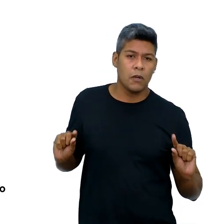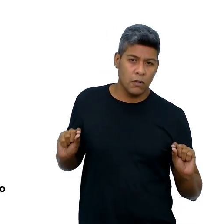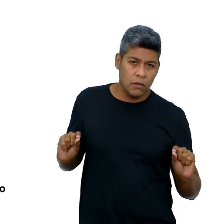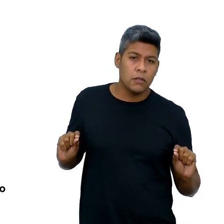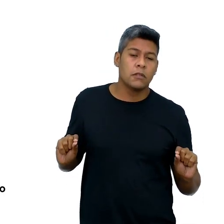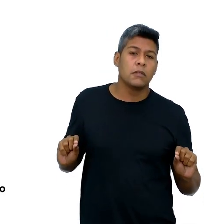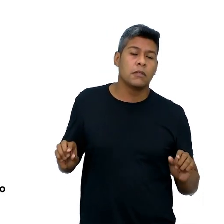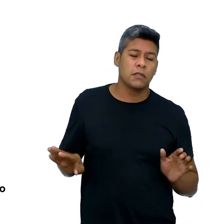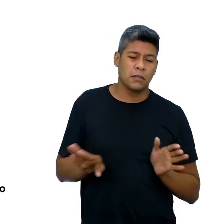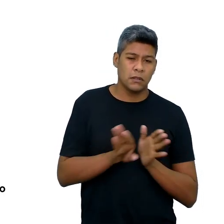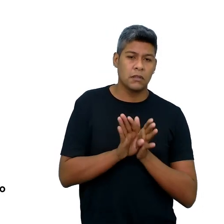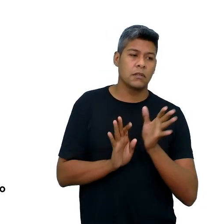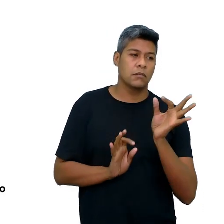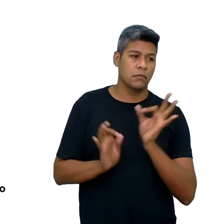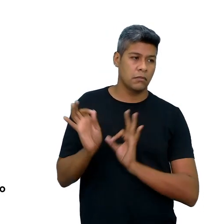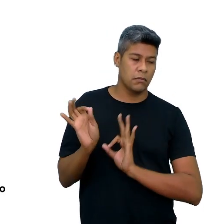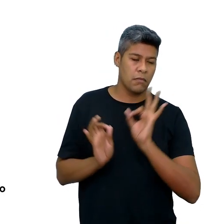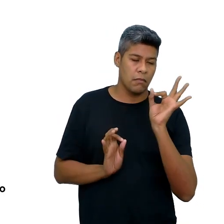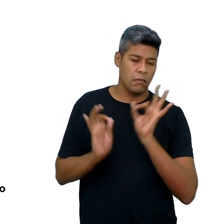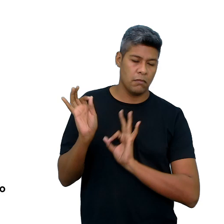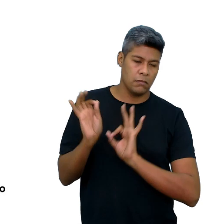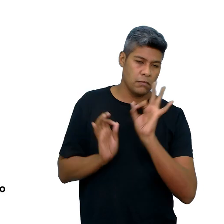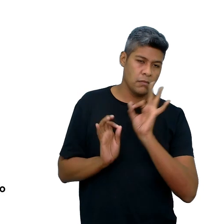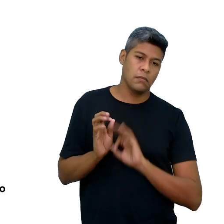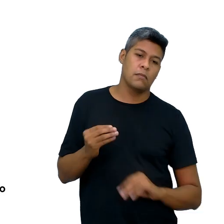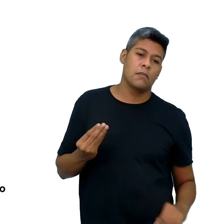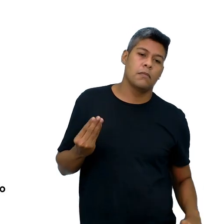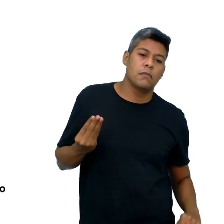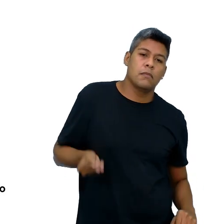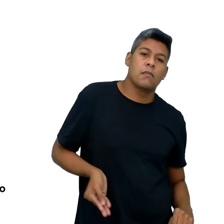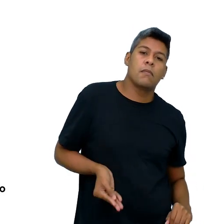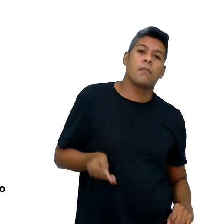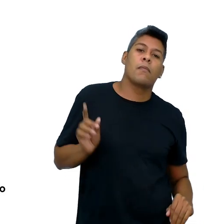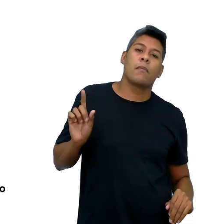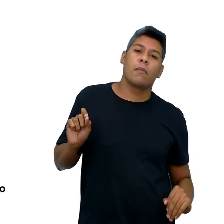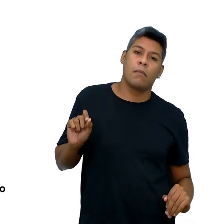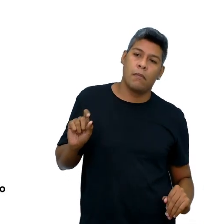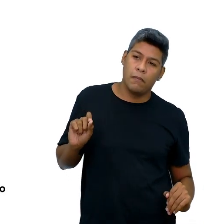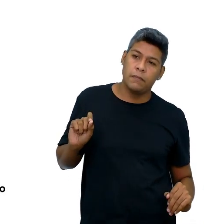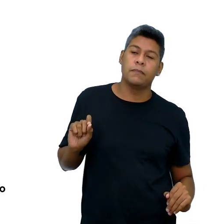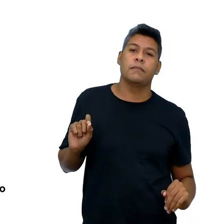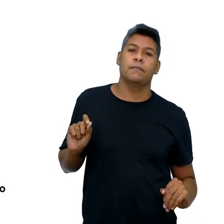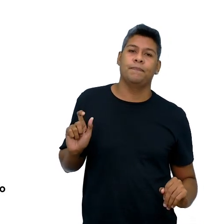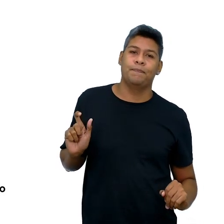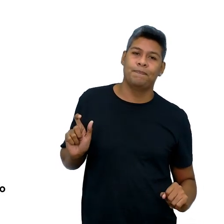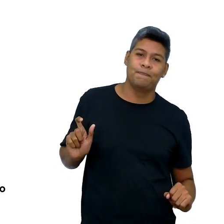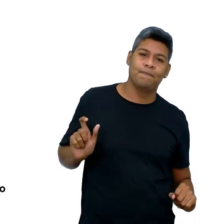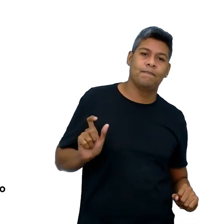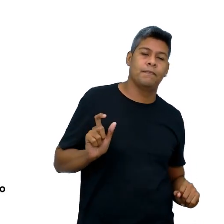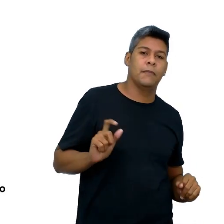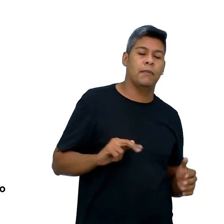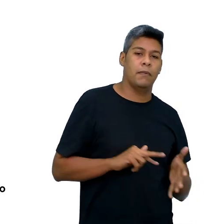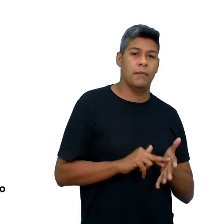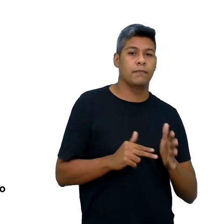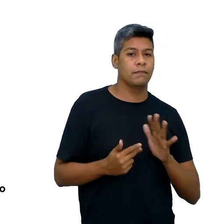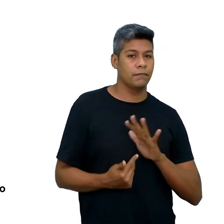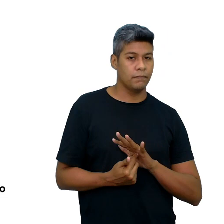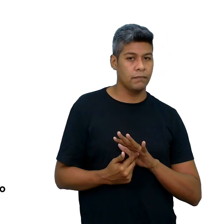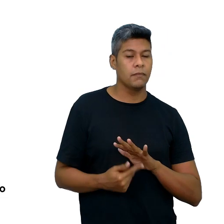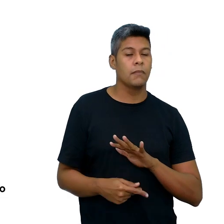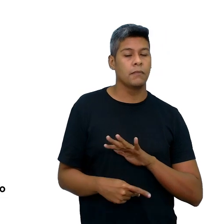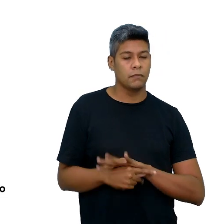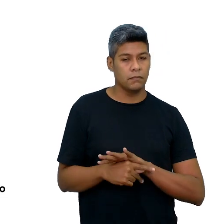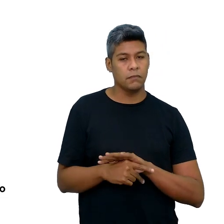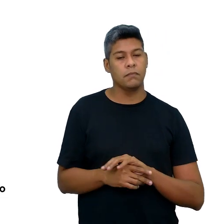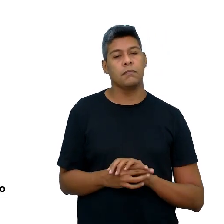chegar num consenso com eles e dar aí um sinônimo, né, uma definição para essa palavra, né,